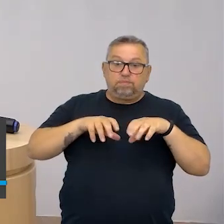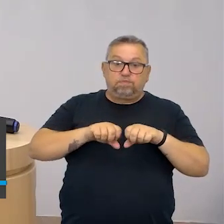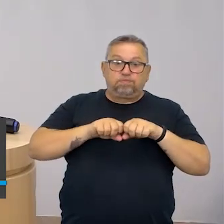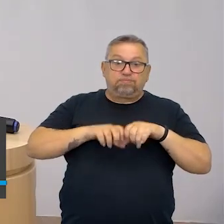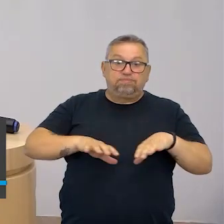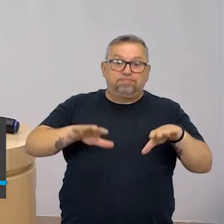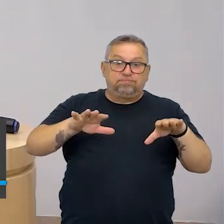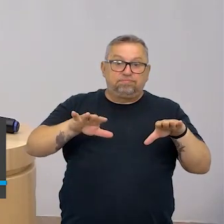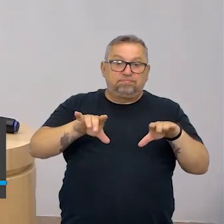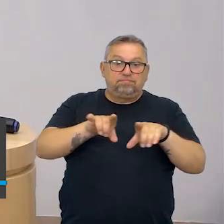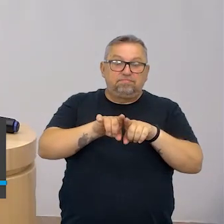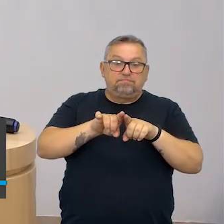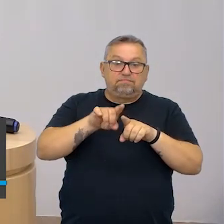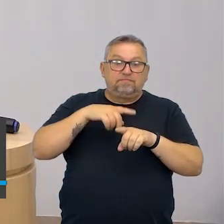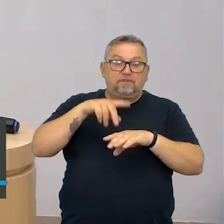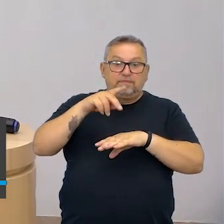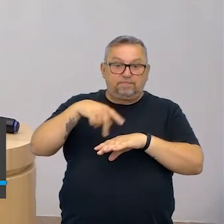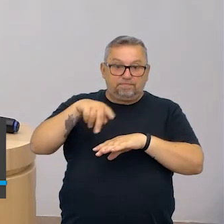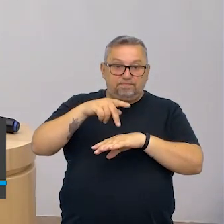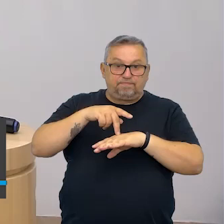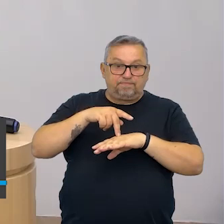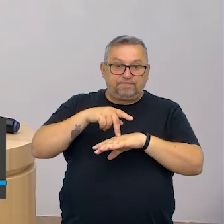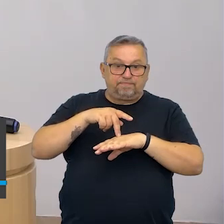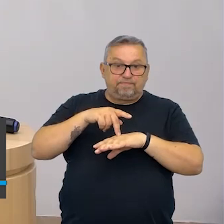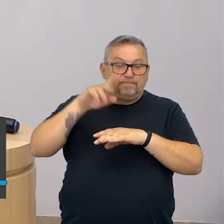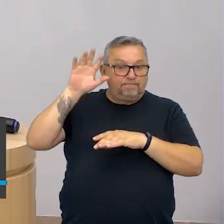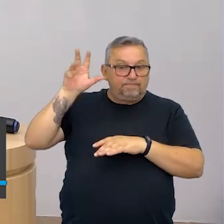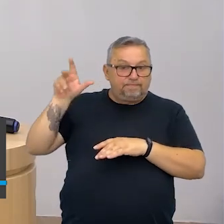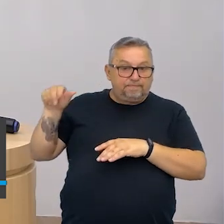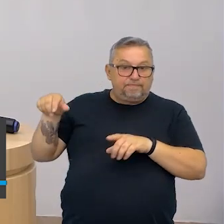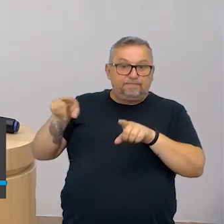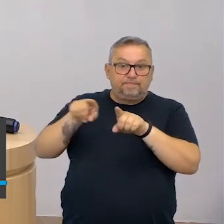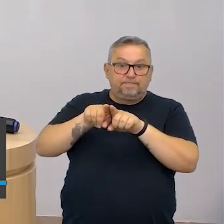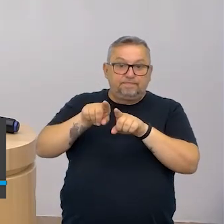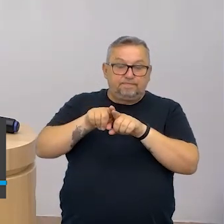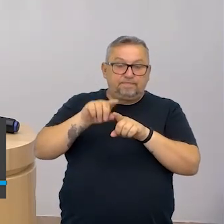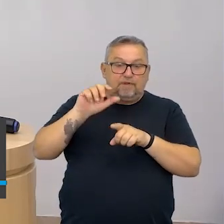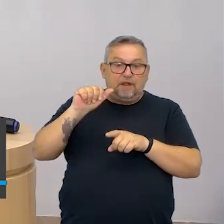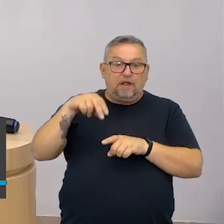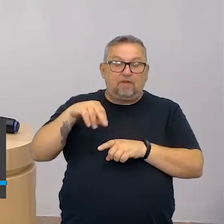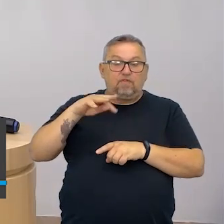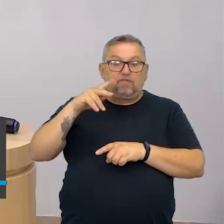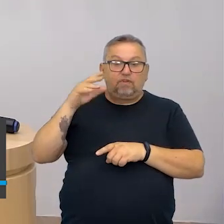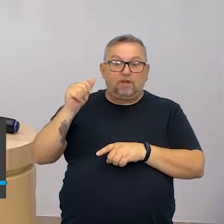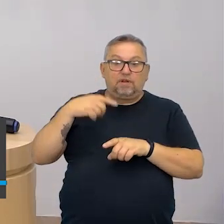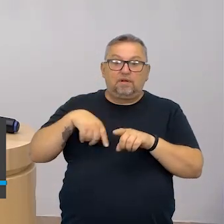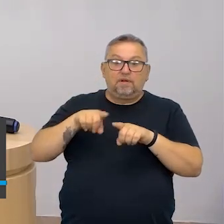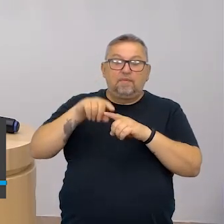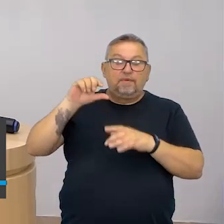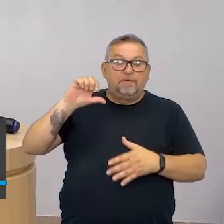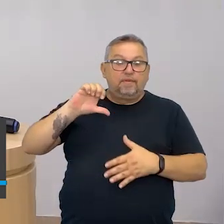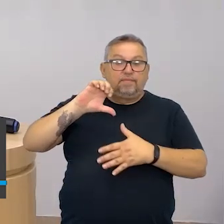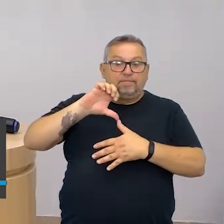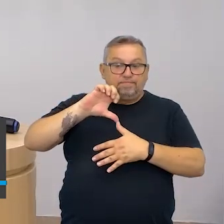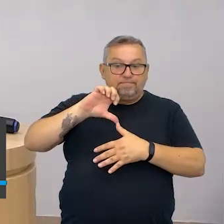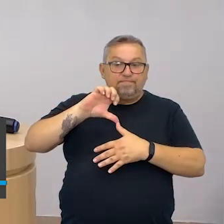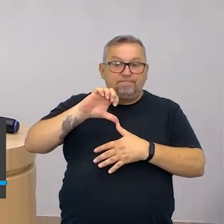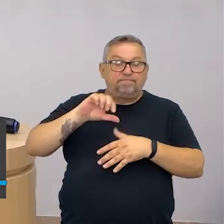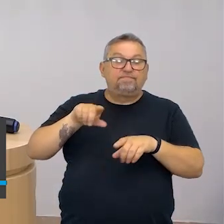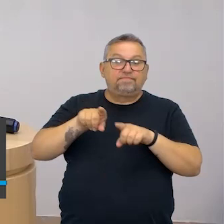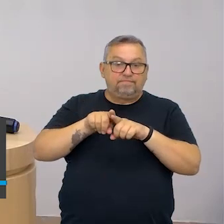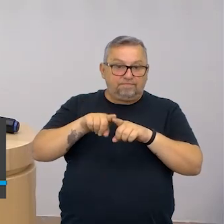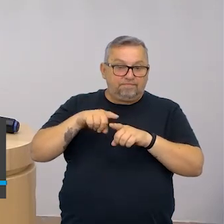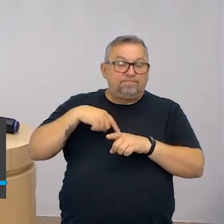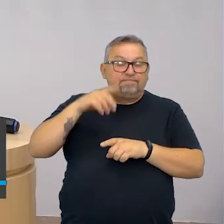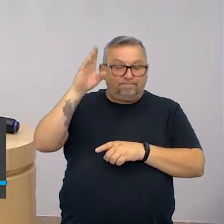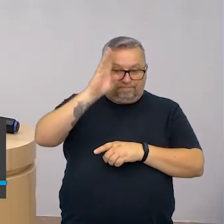colonização desses países da África e também das Antilhas e também da América, né? O Brasil também passou por